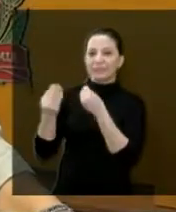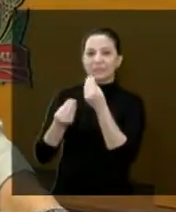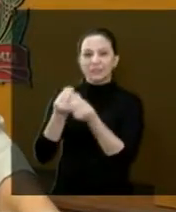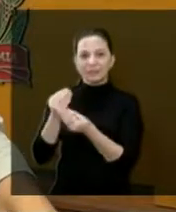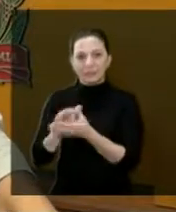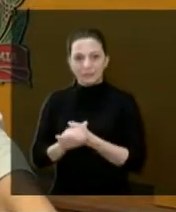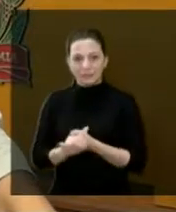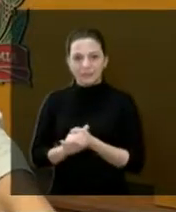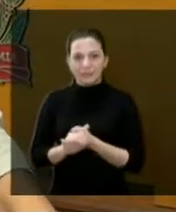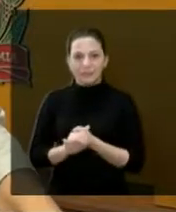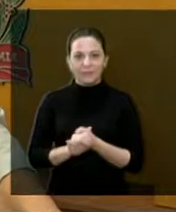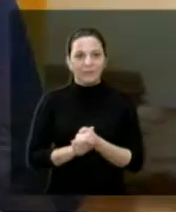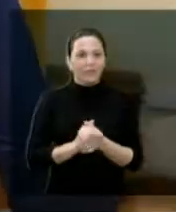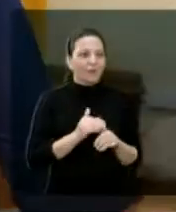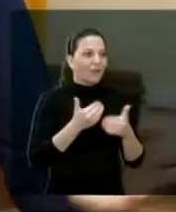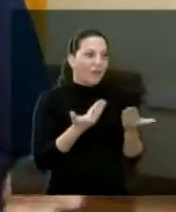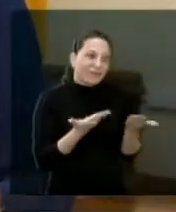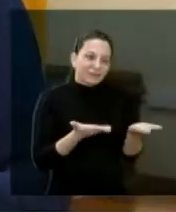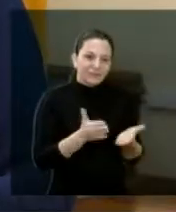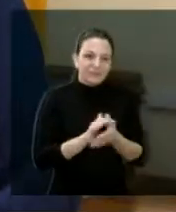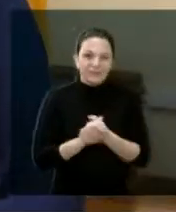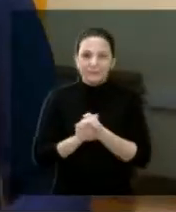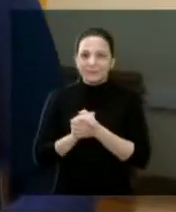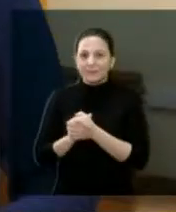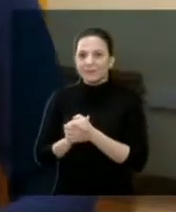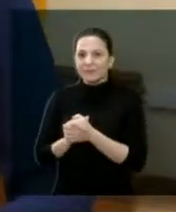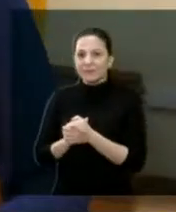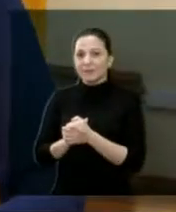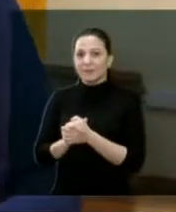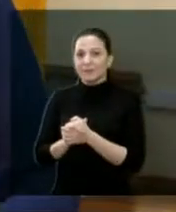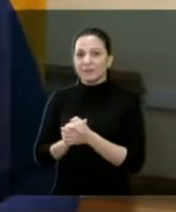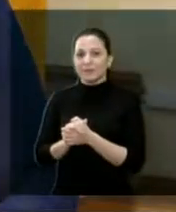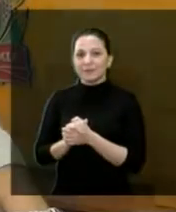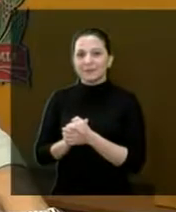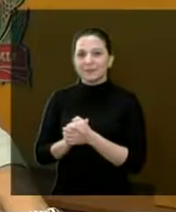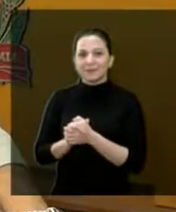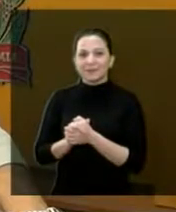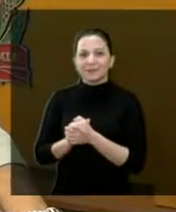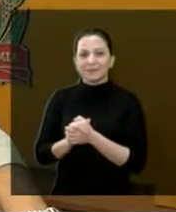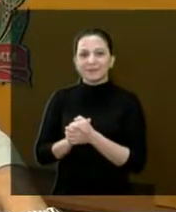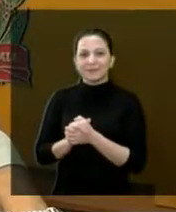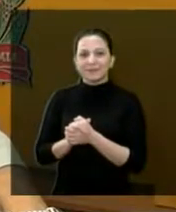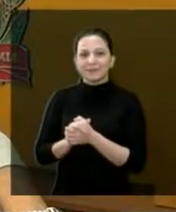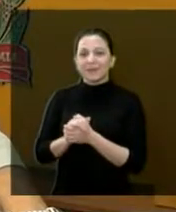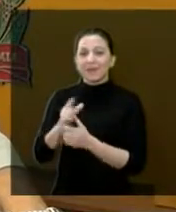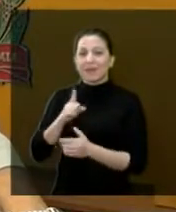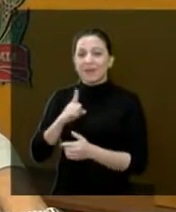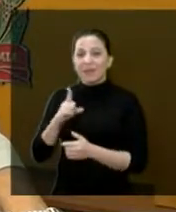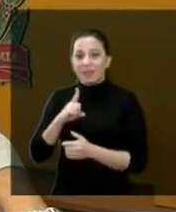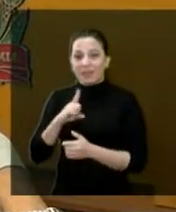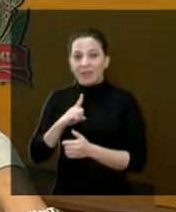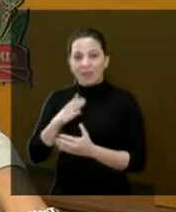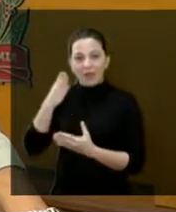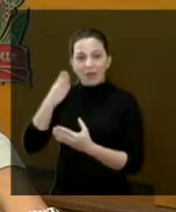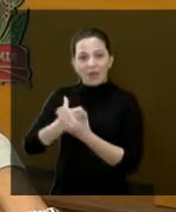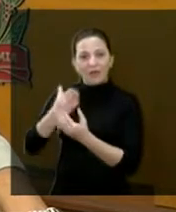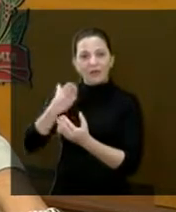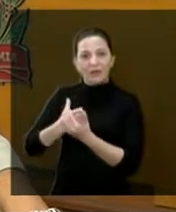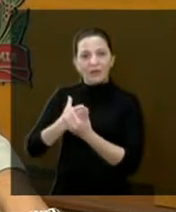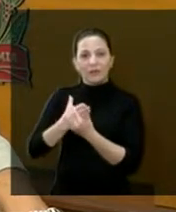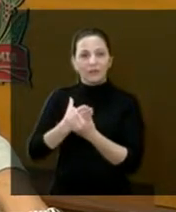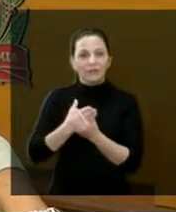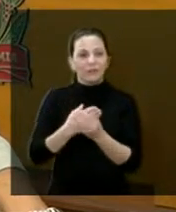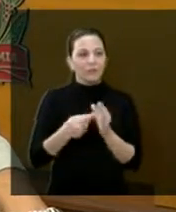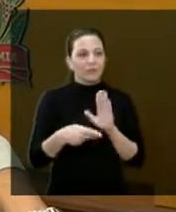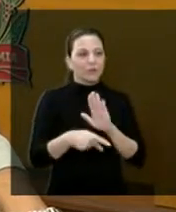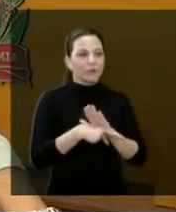fazer. Não, aí eu reclamo porque eu sei o quanto eu sou, entende? Mas, senhor, eu tenho um arquivo seu. Eu não sei quanto